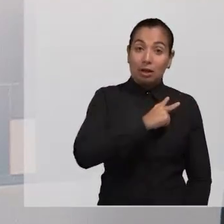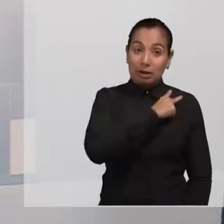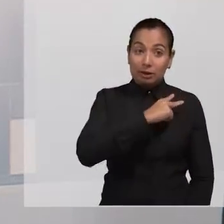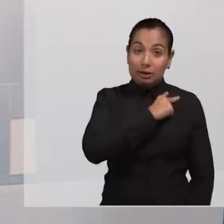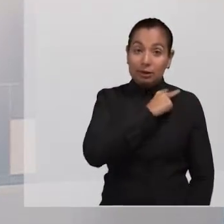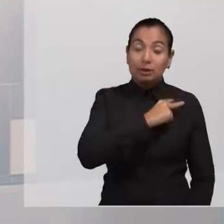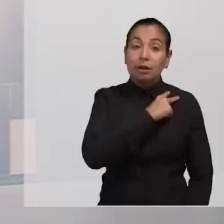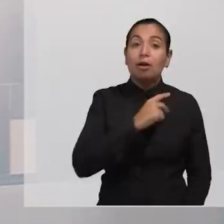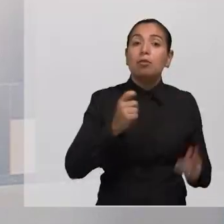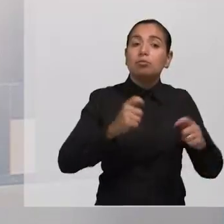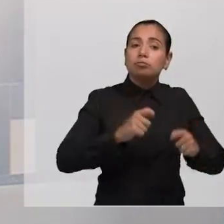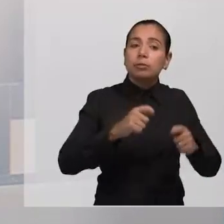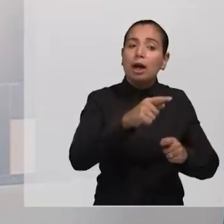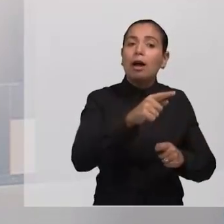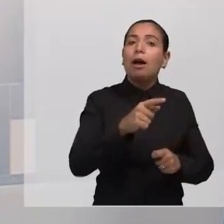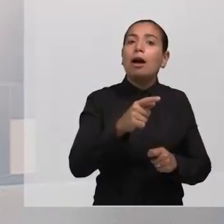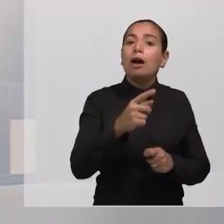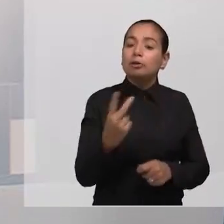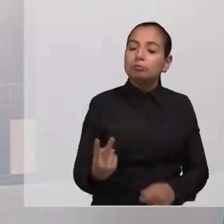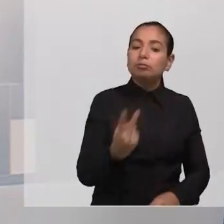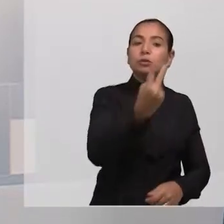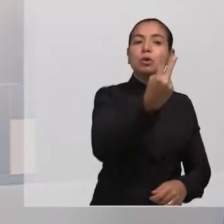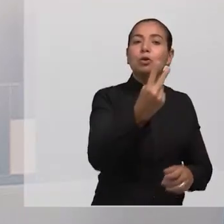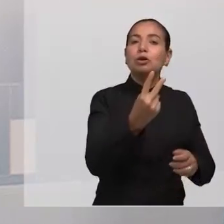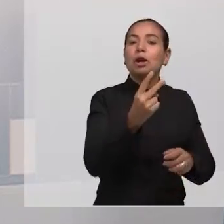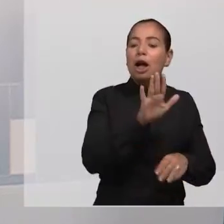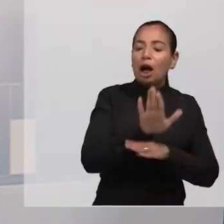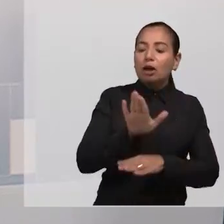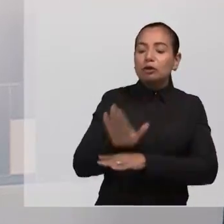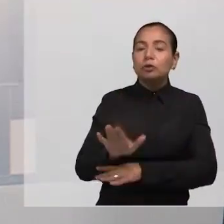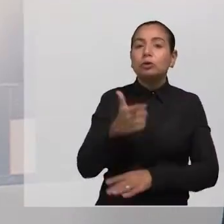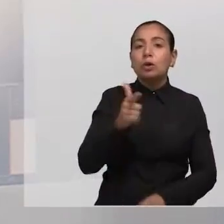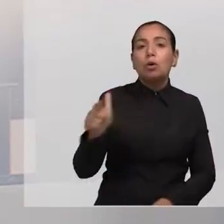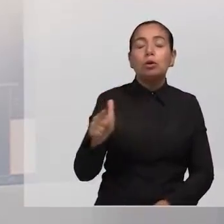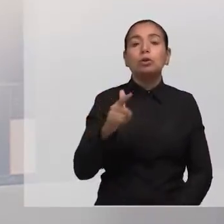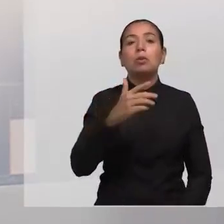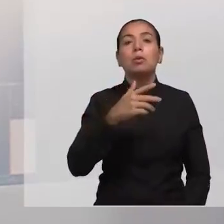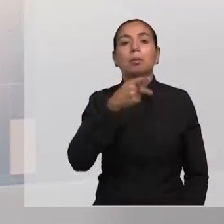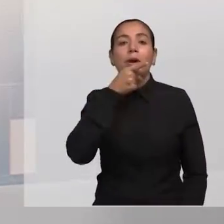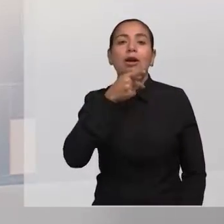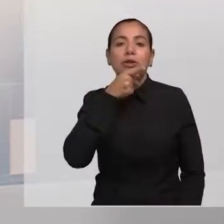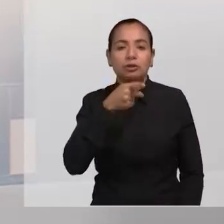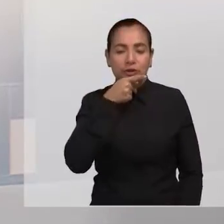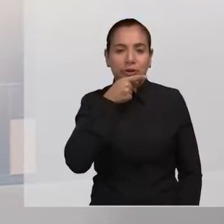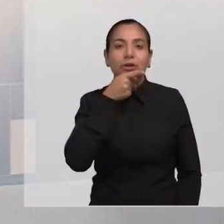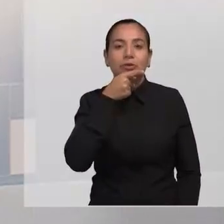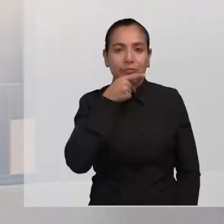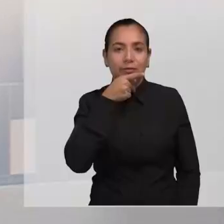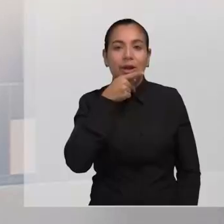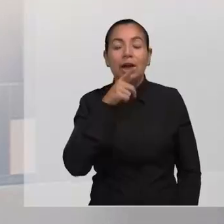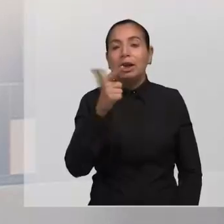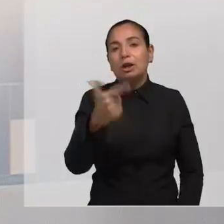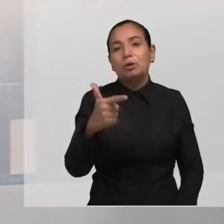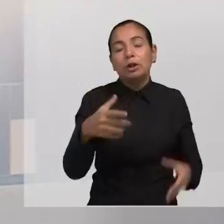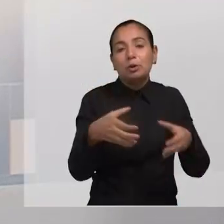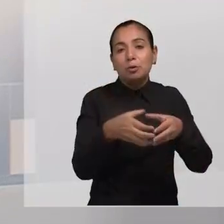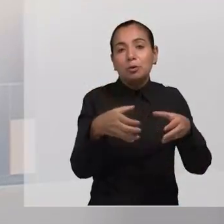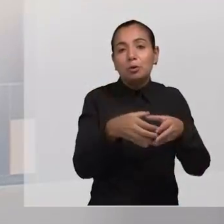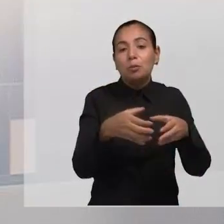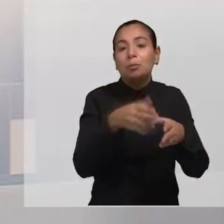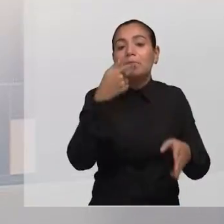candidatura do general Guilherme Teófilo Calles, lançou um candidato ao Senado, que é